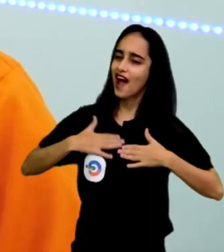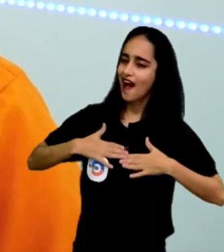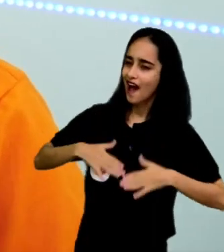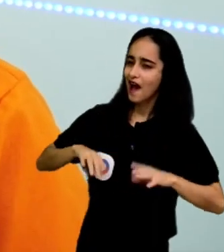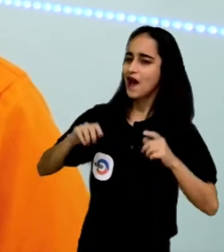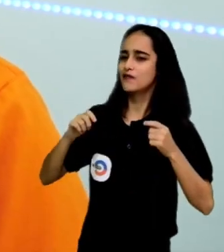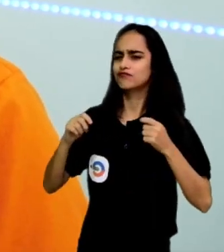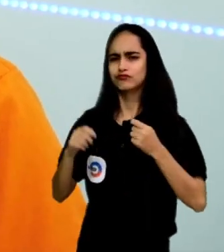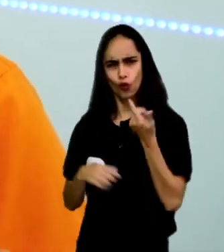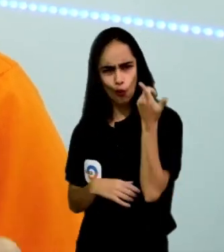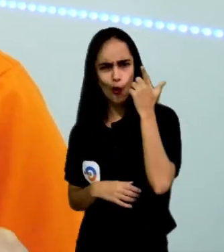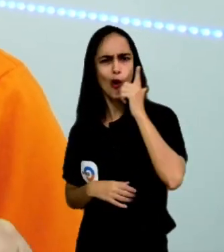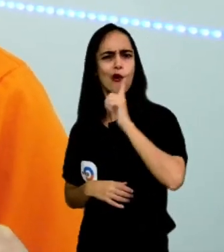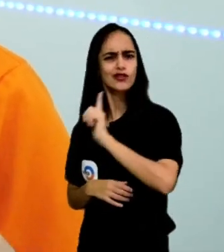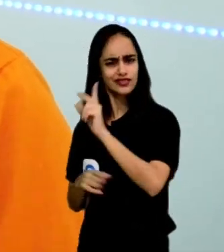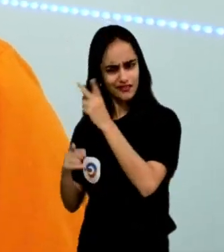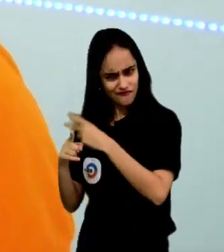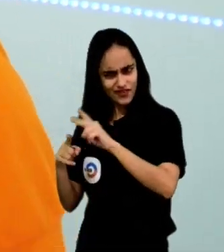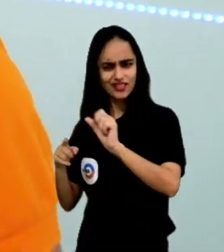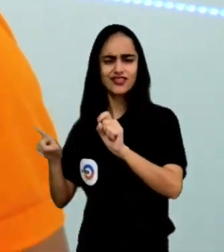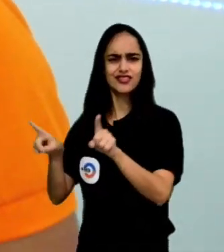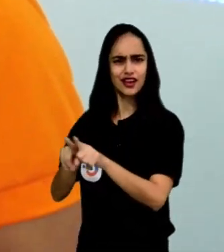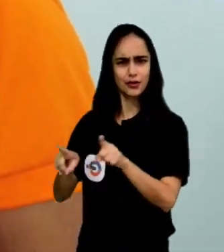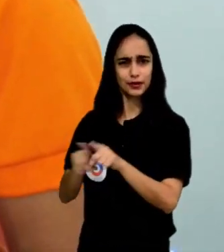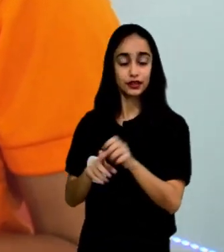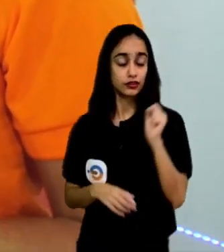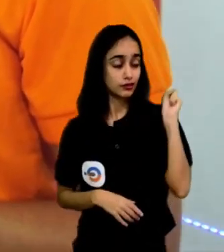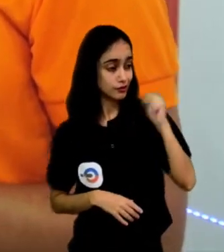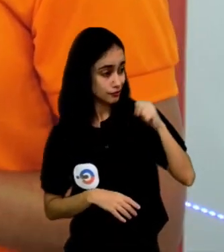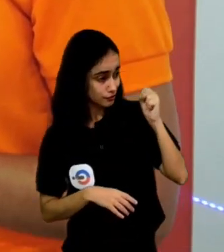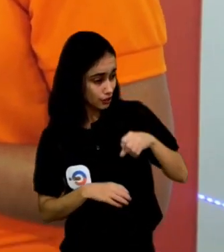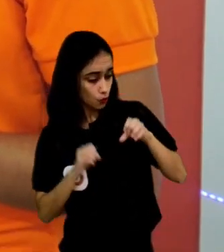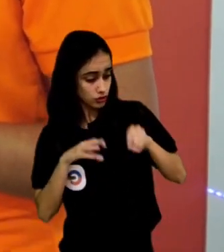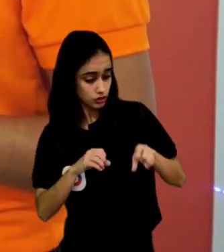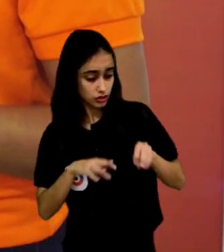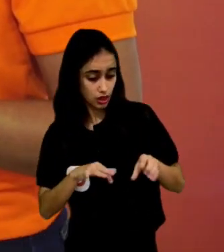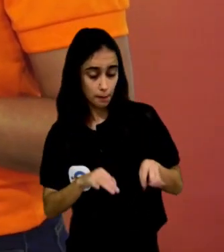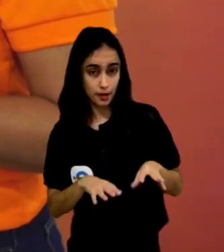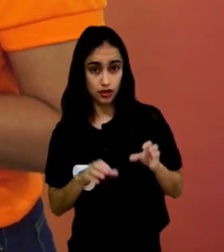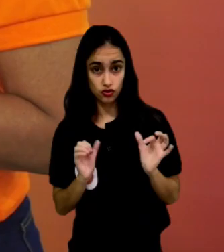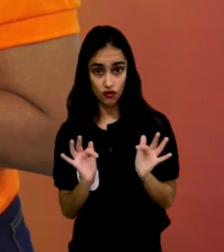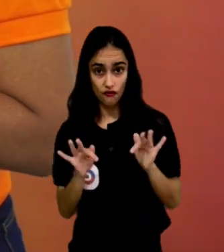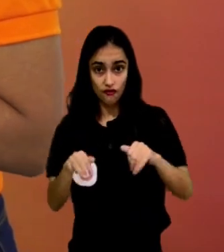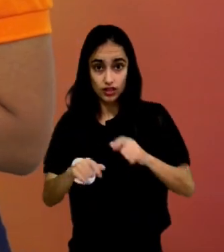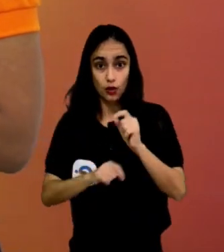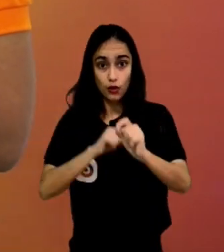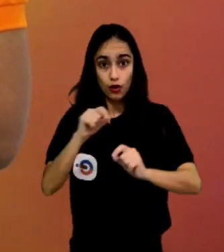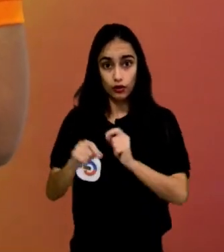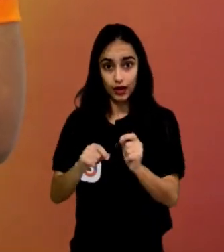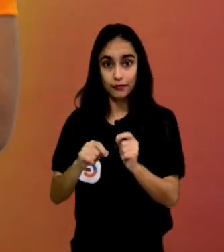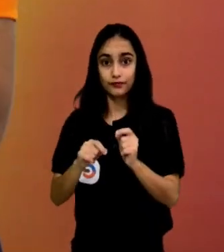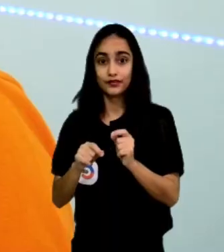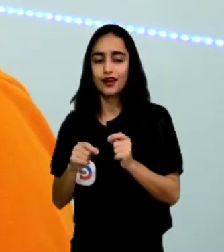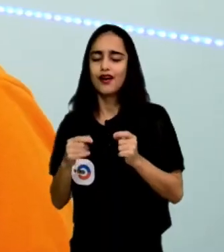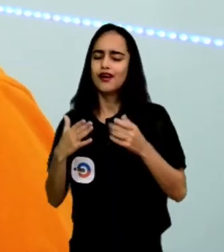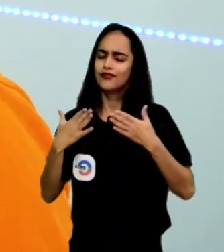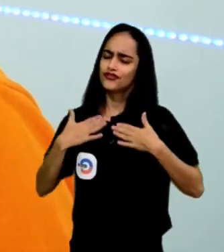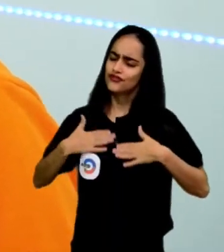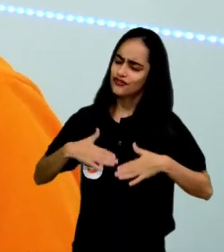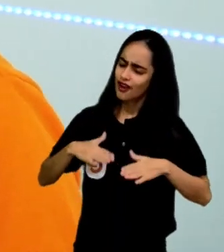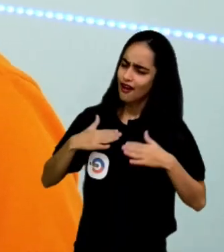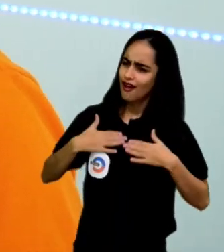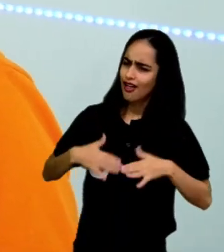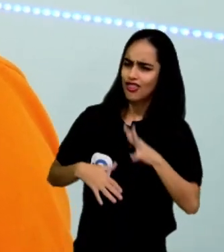Isso mesmo. Mas... a nossa lição de moral foi que devagar se vai longe, mas...